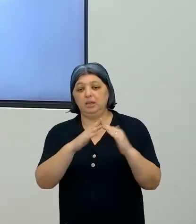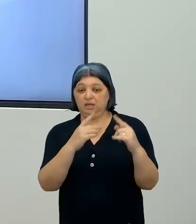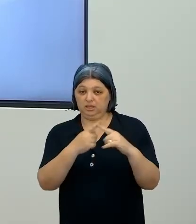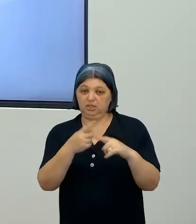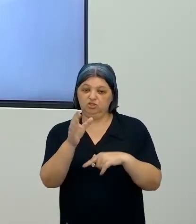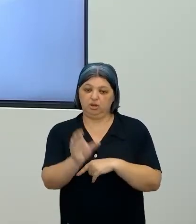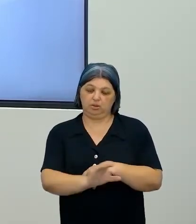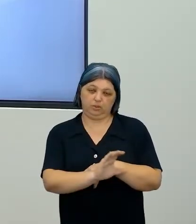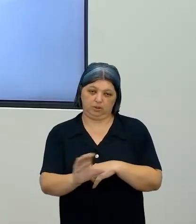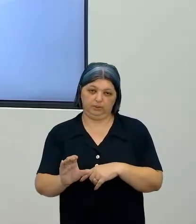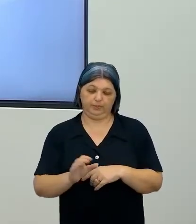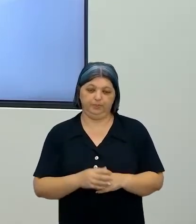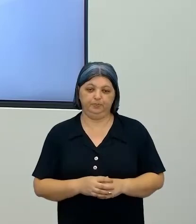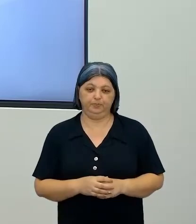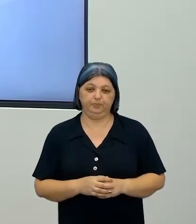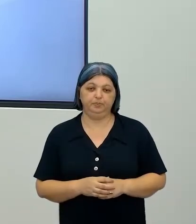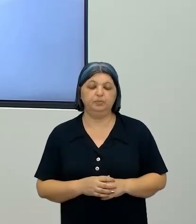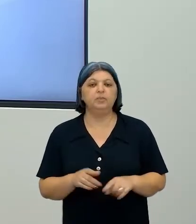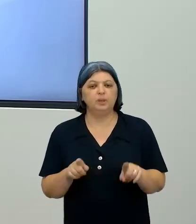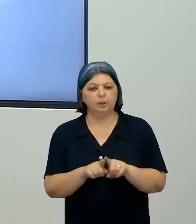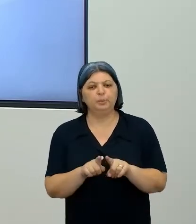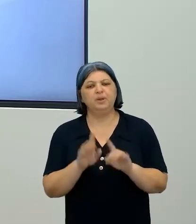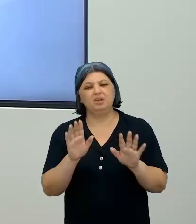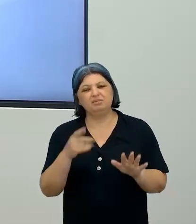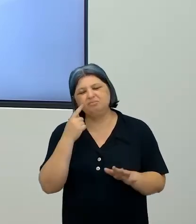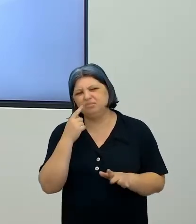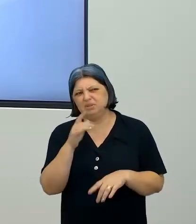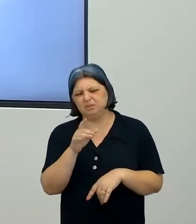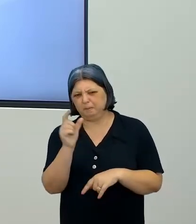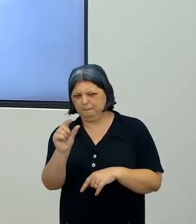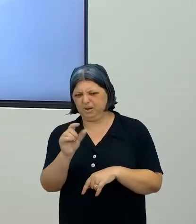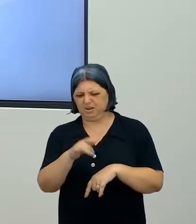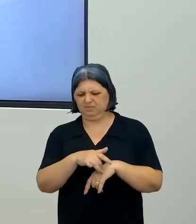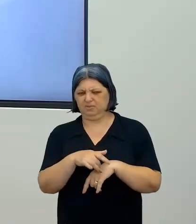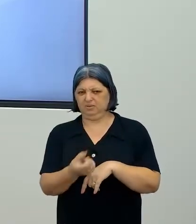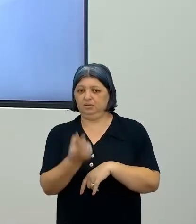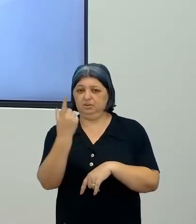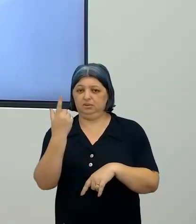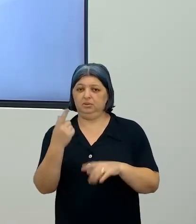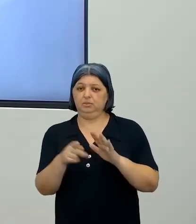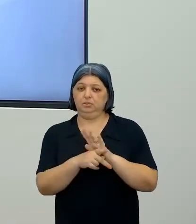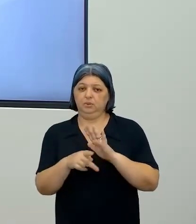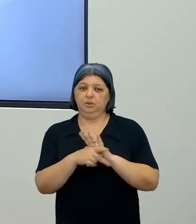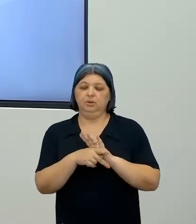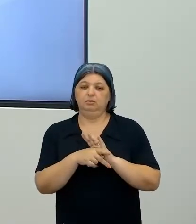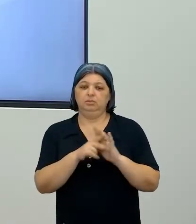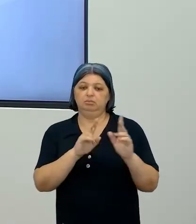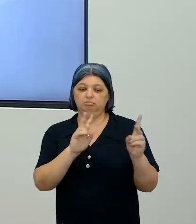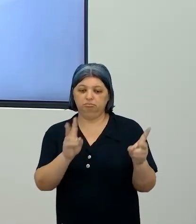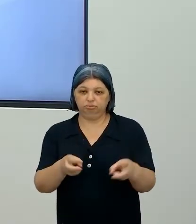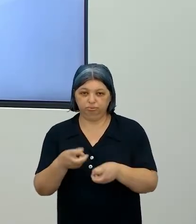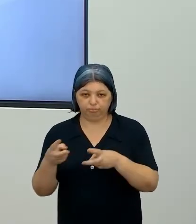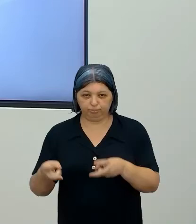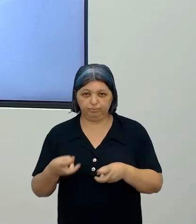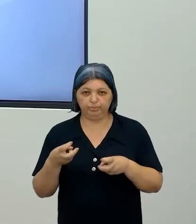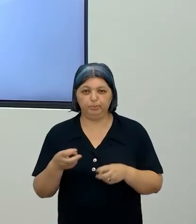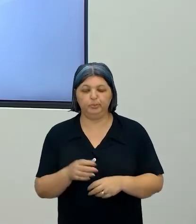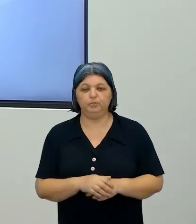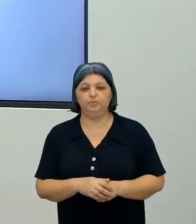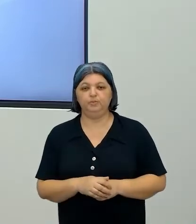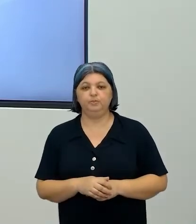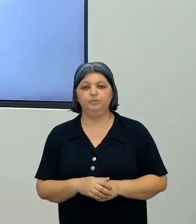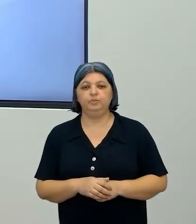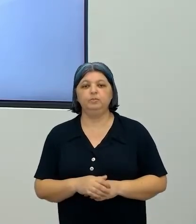me referindo, né? Imprevidente é uma palavra estranha, mas justamente quer dizer da mão para a boca, né?